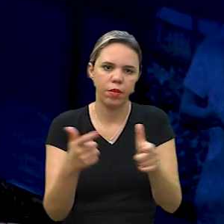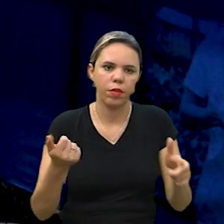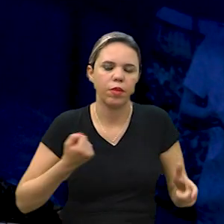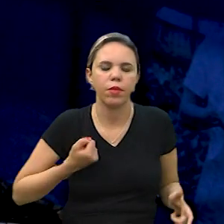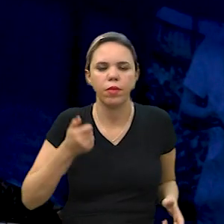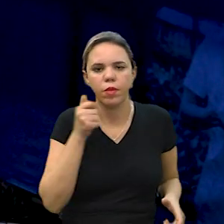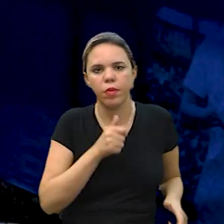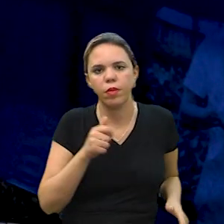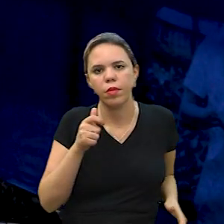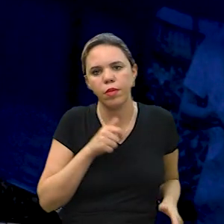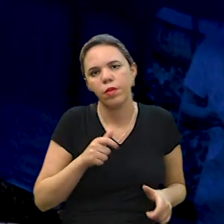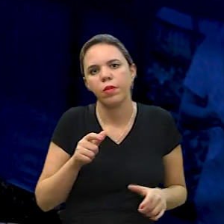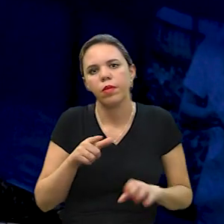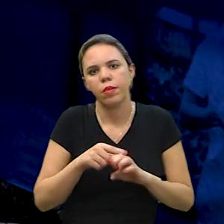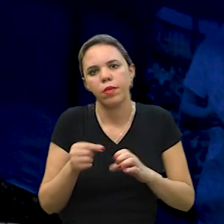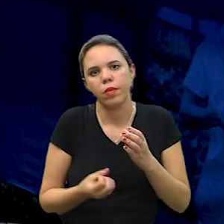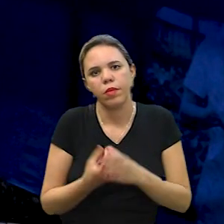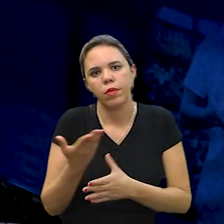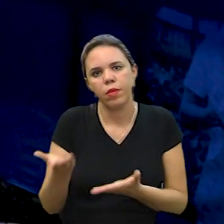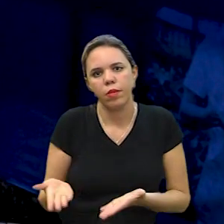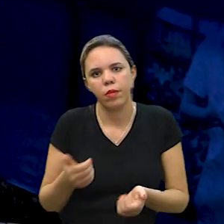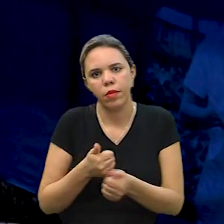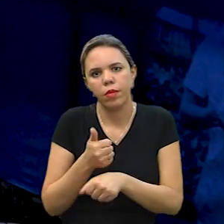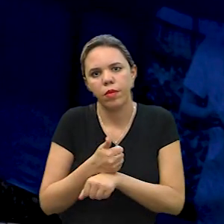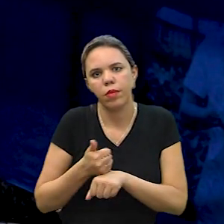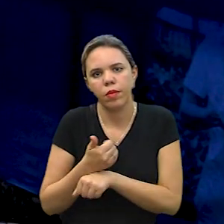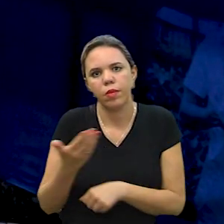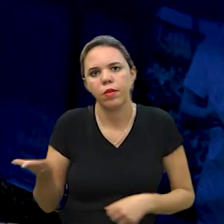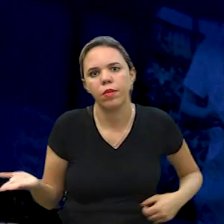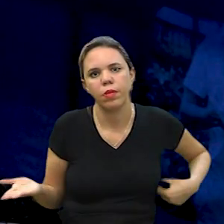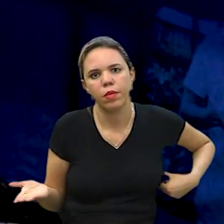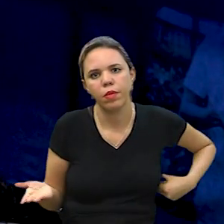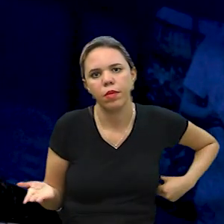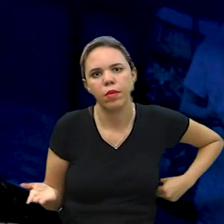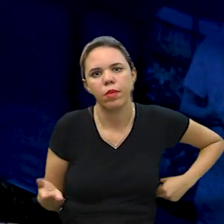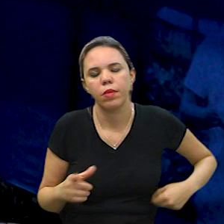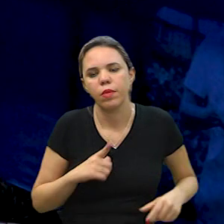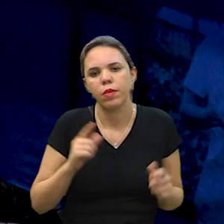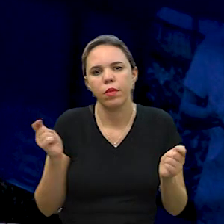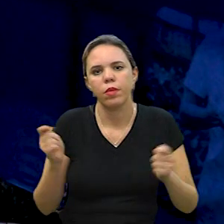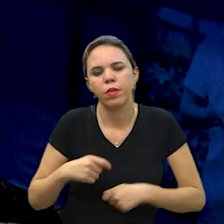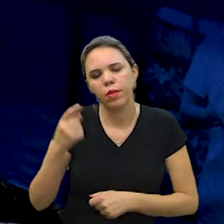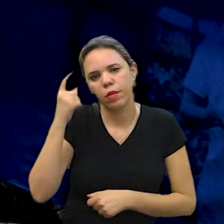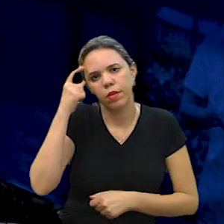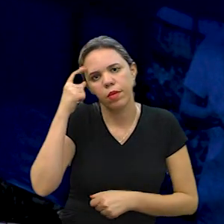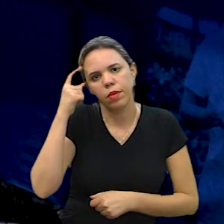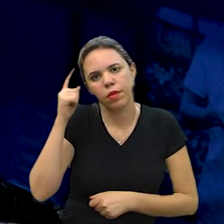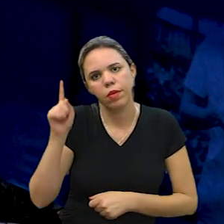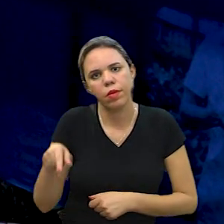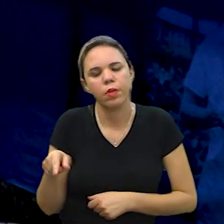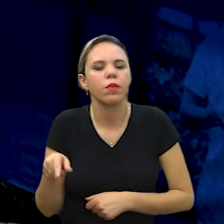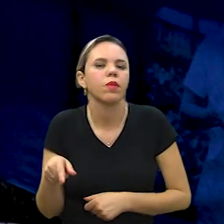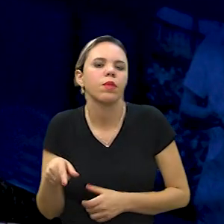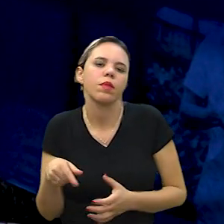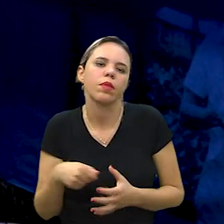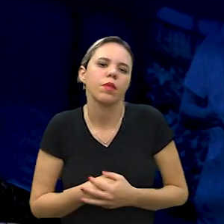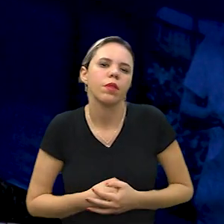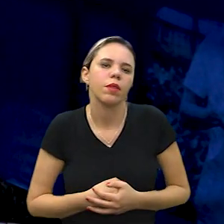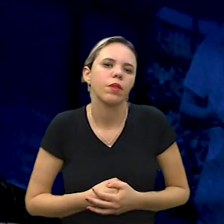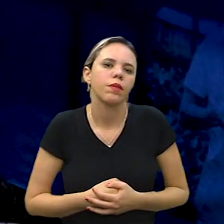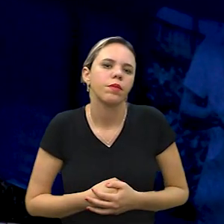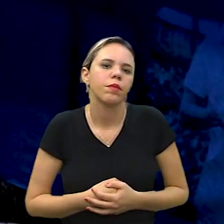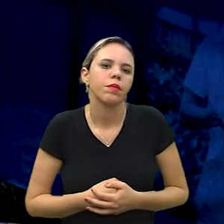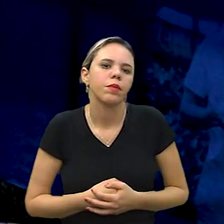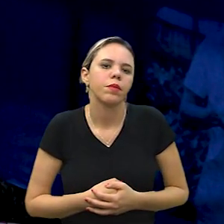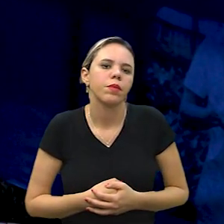de mulheres que empreendem nesse segmento. Quando a gente pode pensar